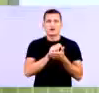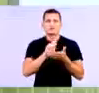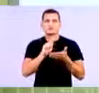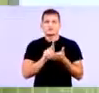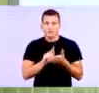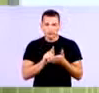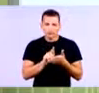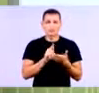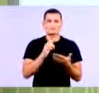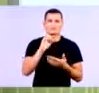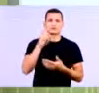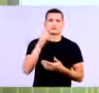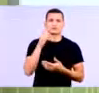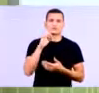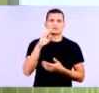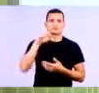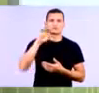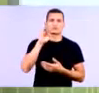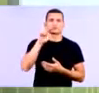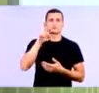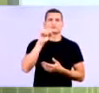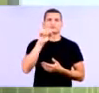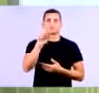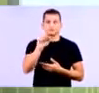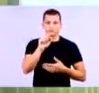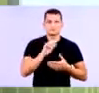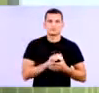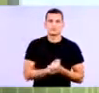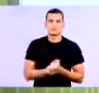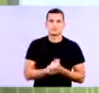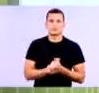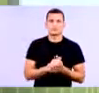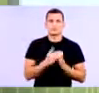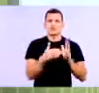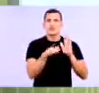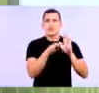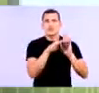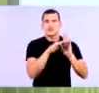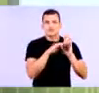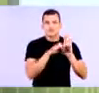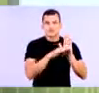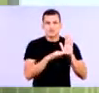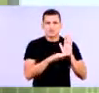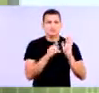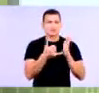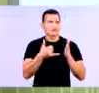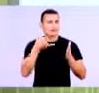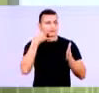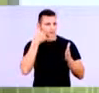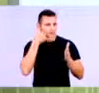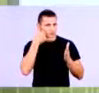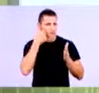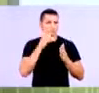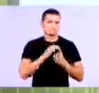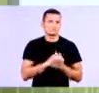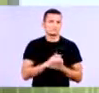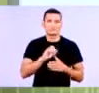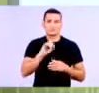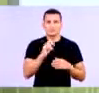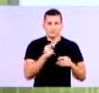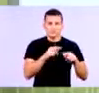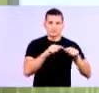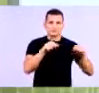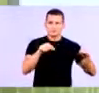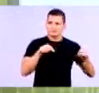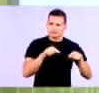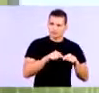dos executivos. Um outro exemplo seria a lista de telefones e ramais. É claro que qualquer funcionário,